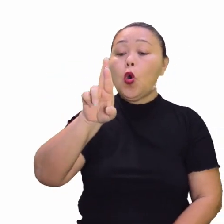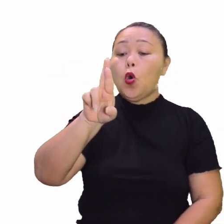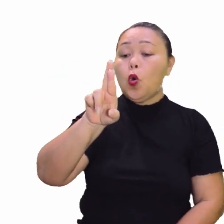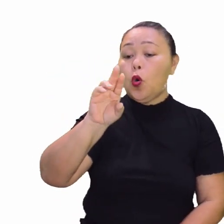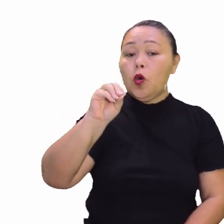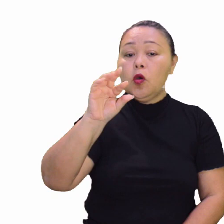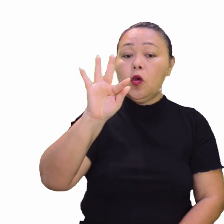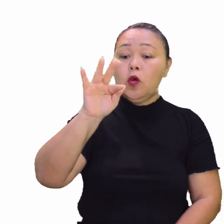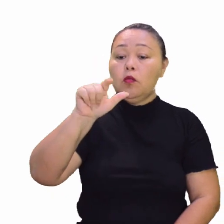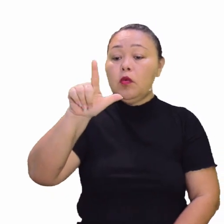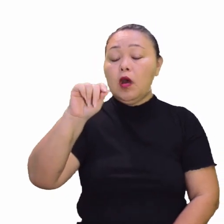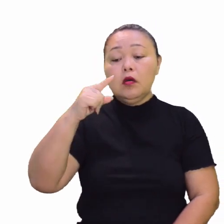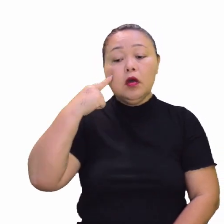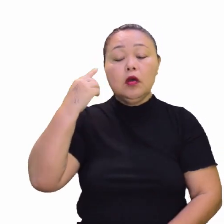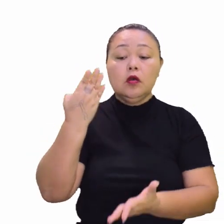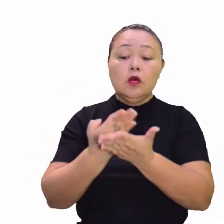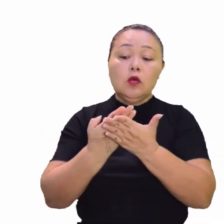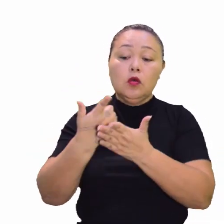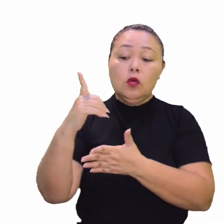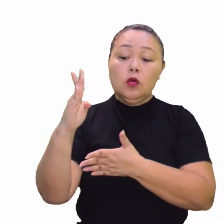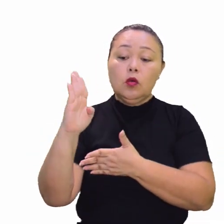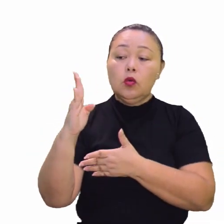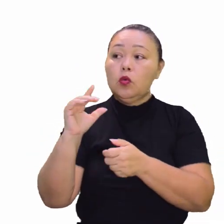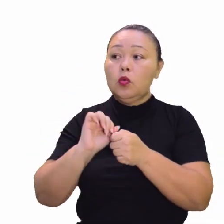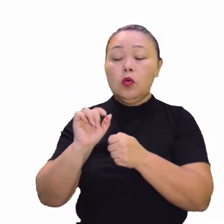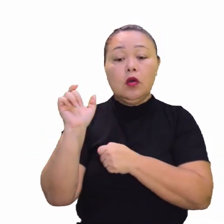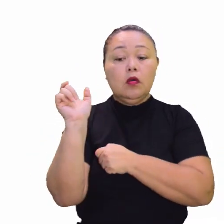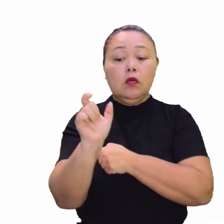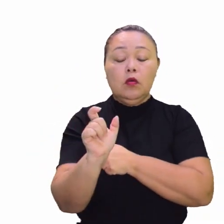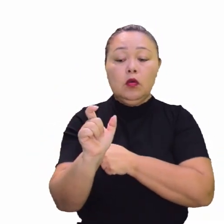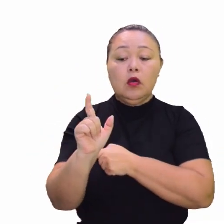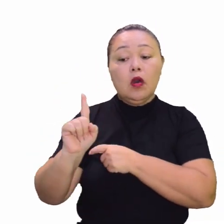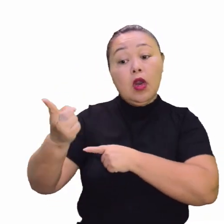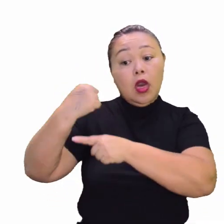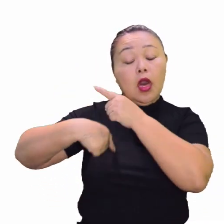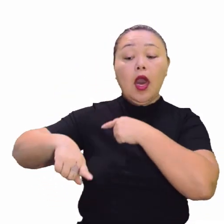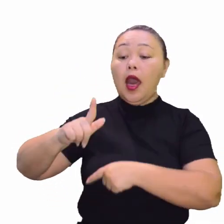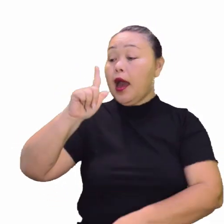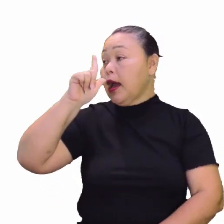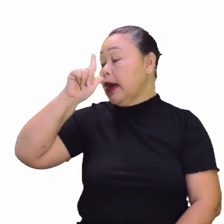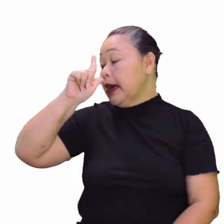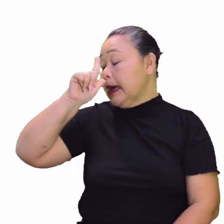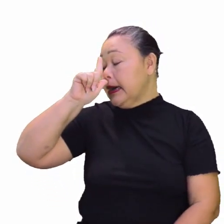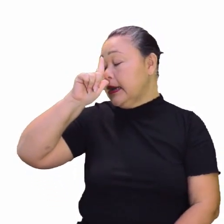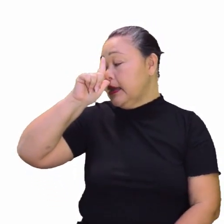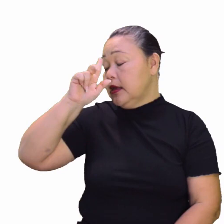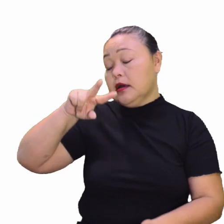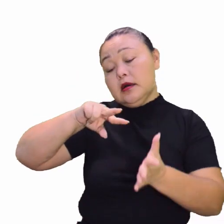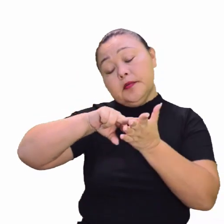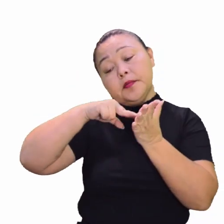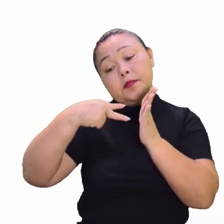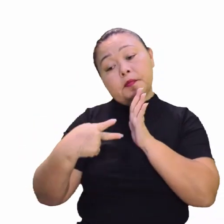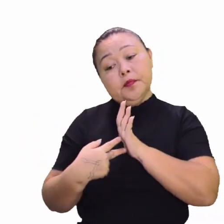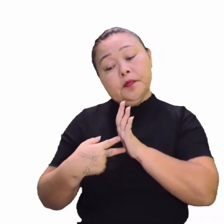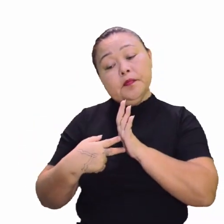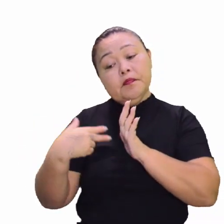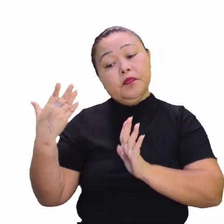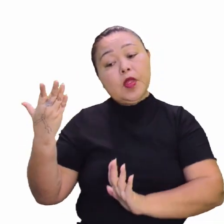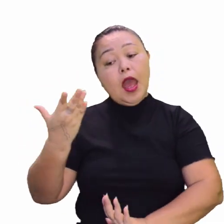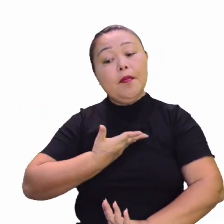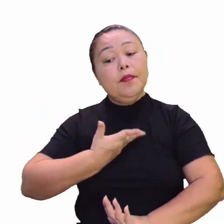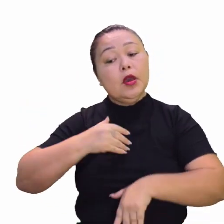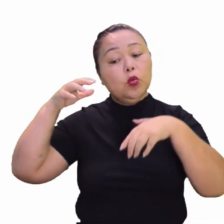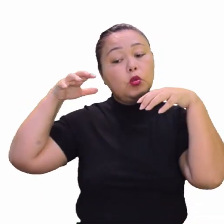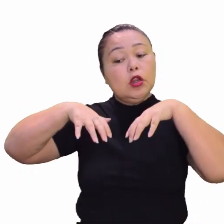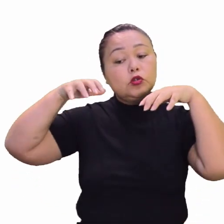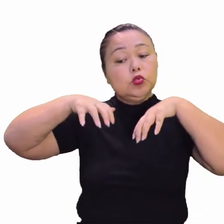na biologia. Olha, o ombrófila, esse termo vem de origem grega, professor Jorge. Significa amigo das